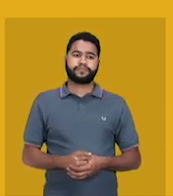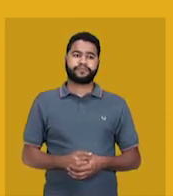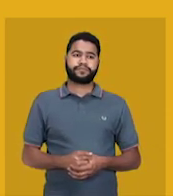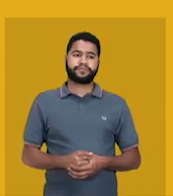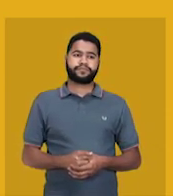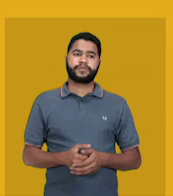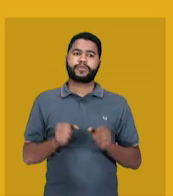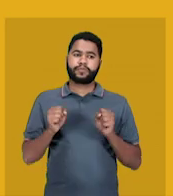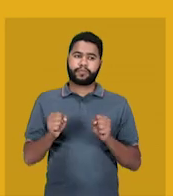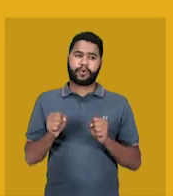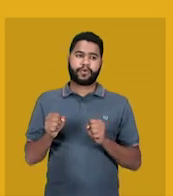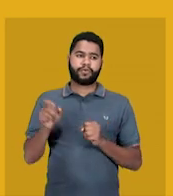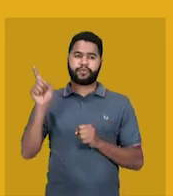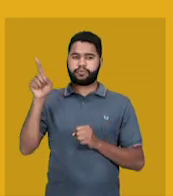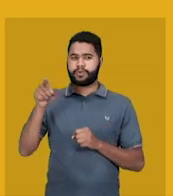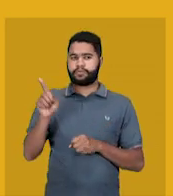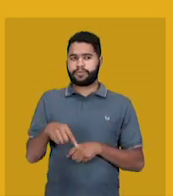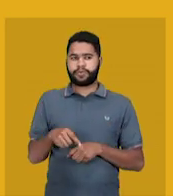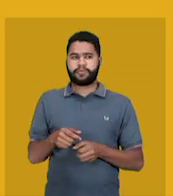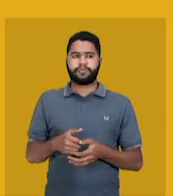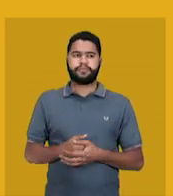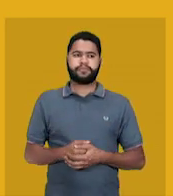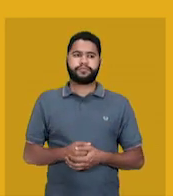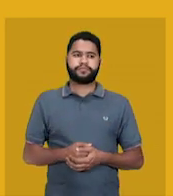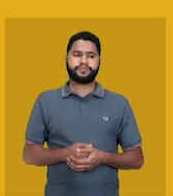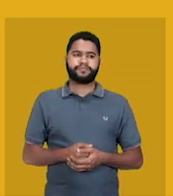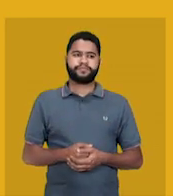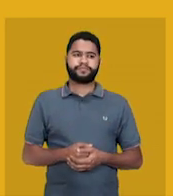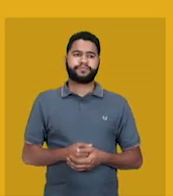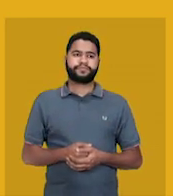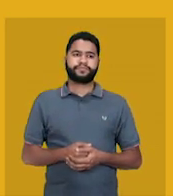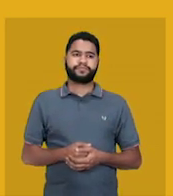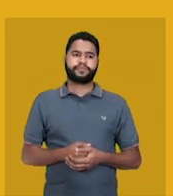Posso cancelar o PIN né que dá um